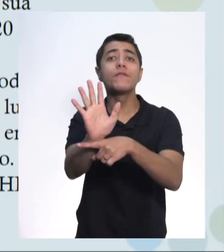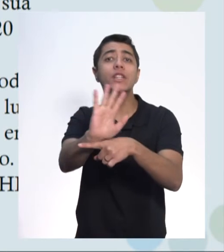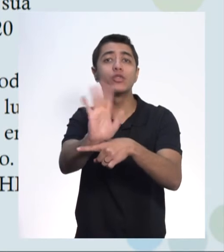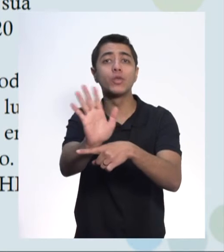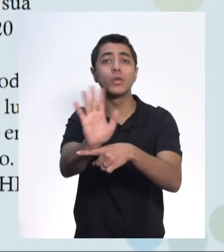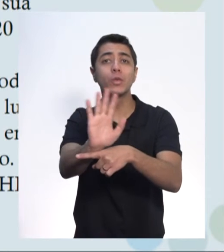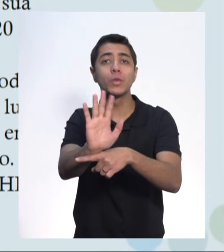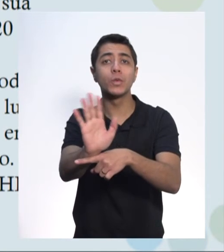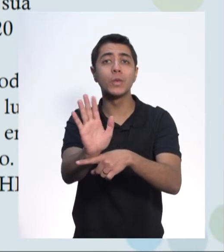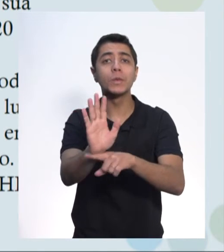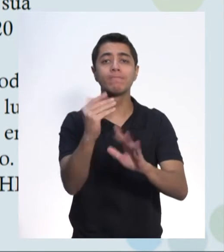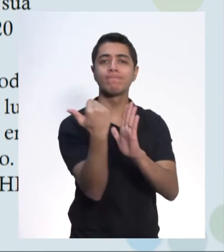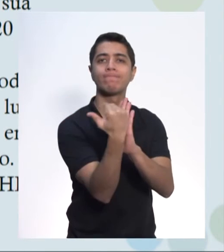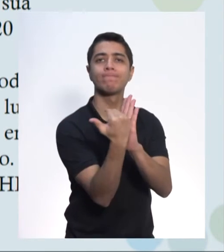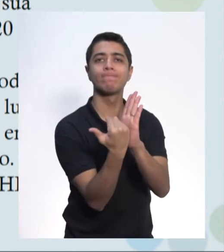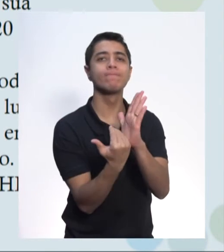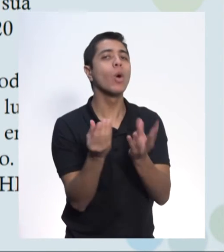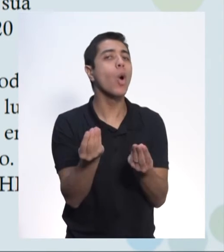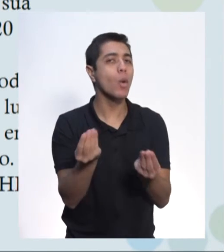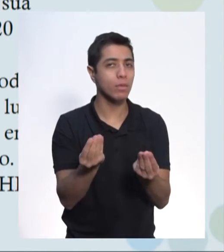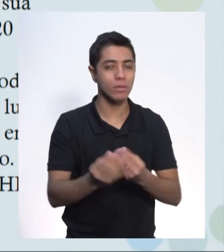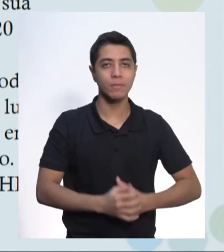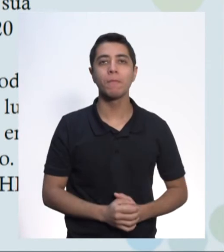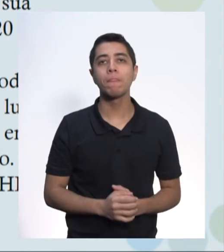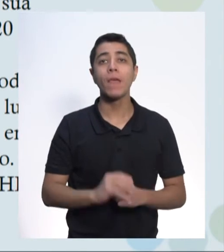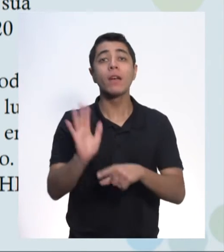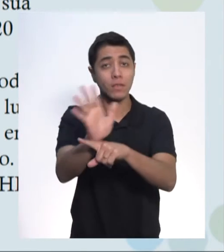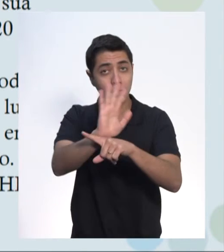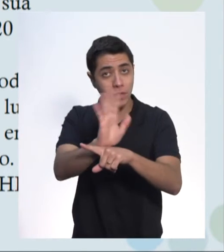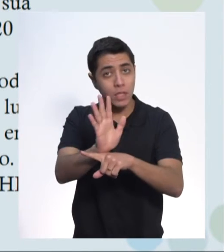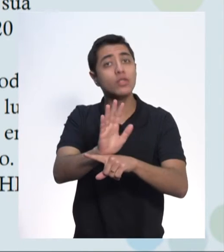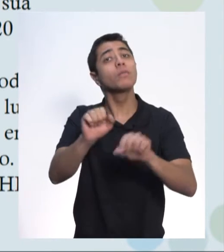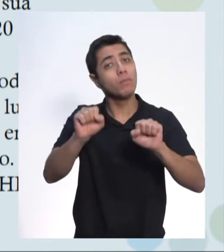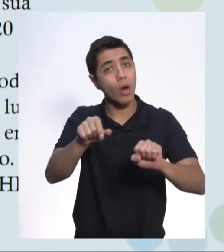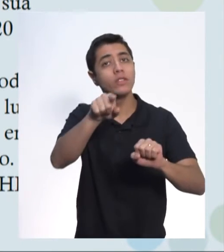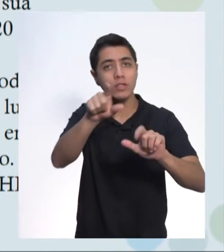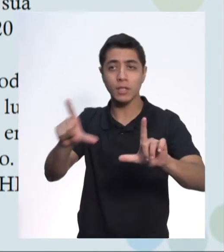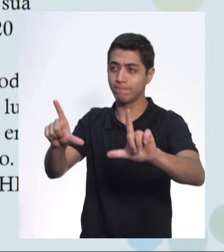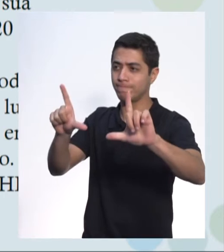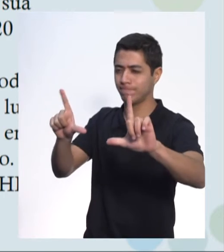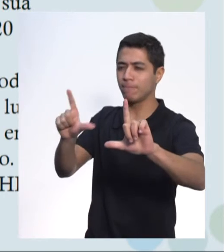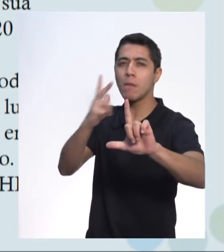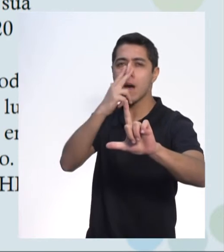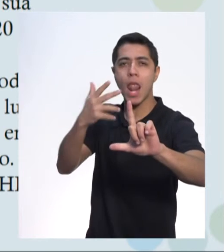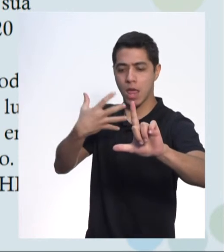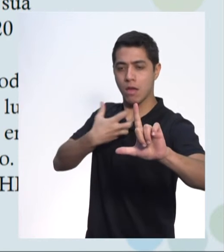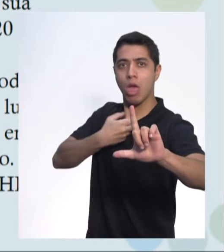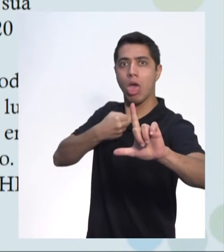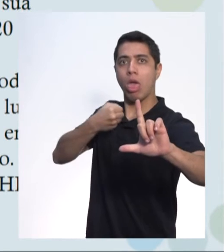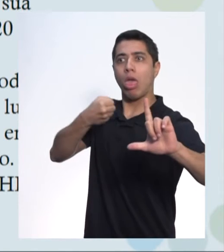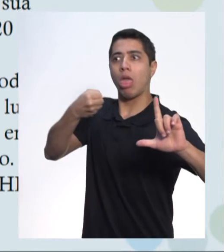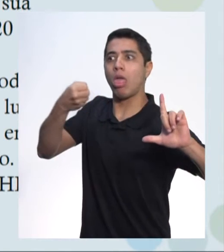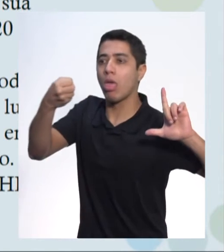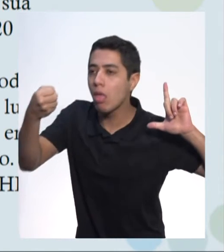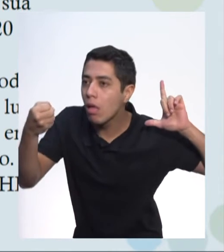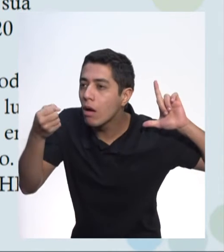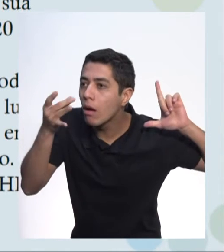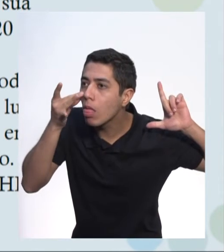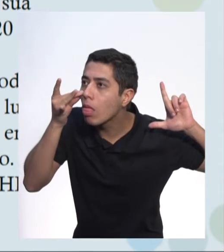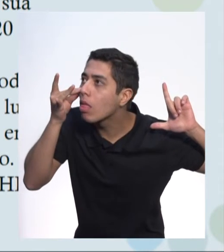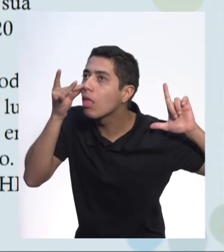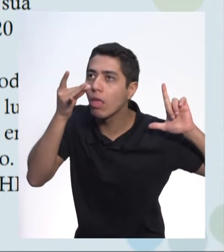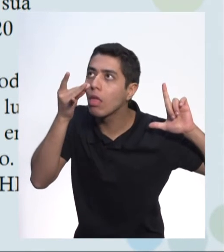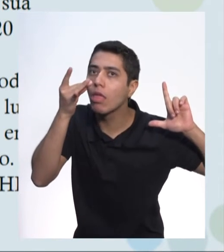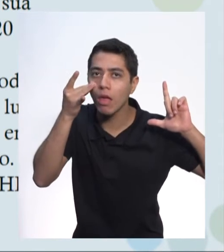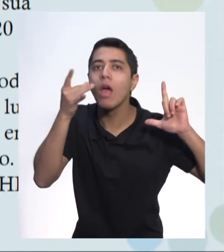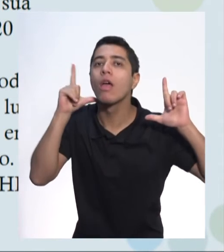vídeo pode nos proporcionar uma imersão na cena, naquilo que está acontecendo. Para que isso seja possível, fique atento à